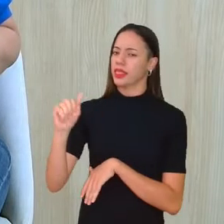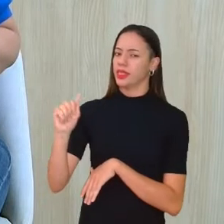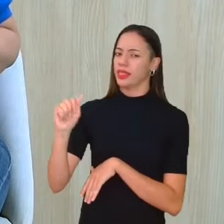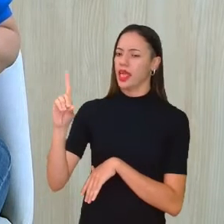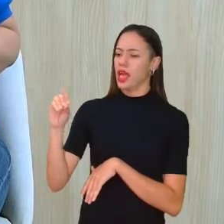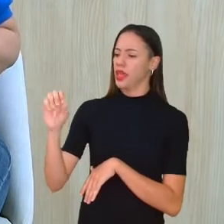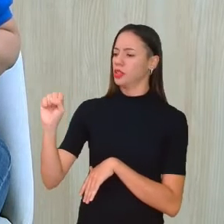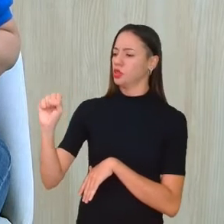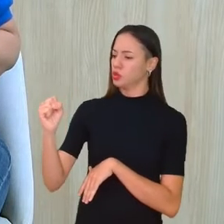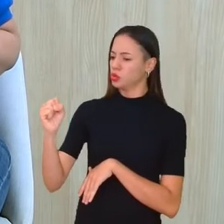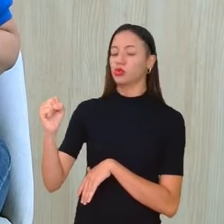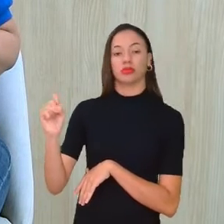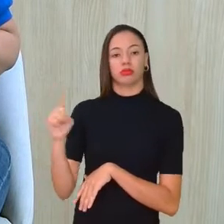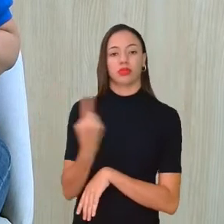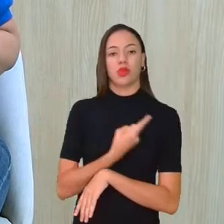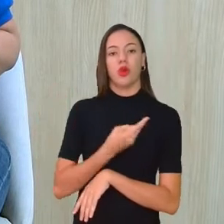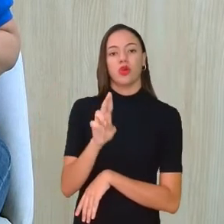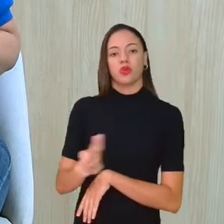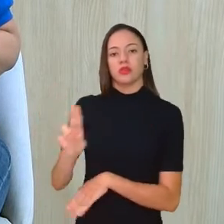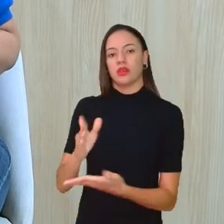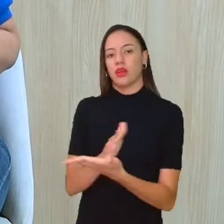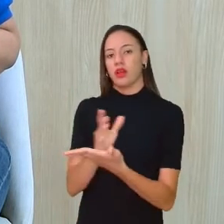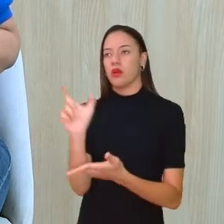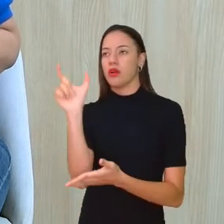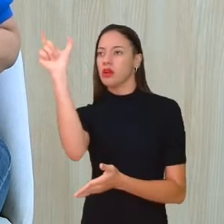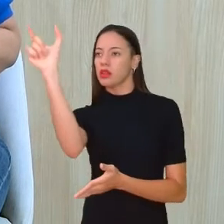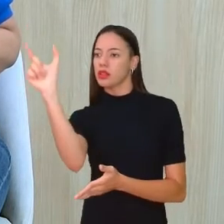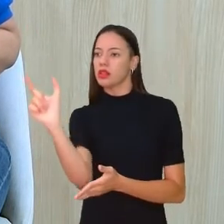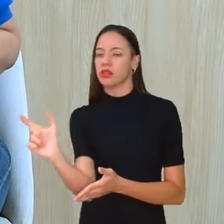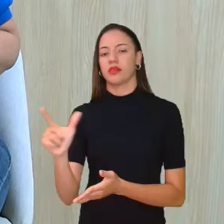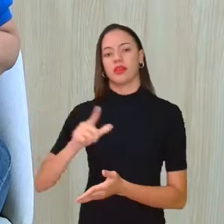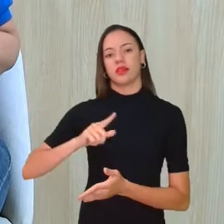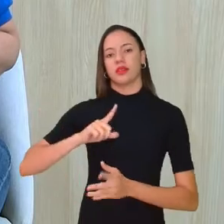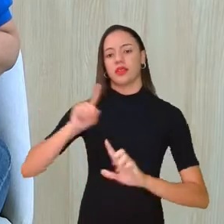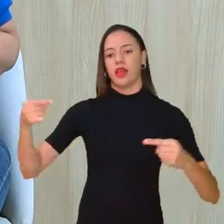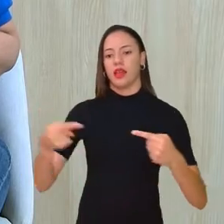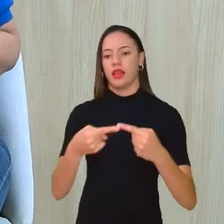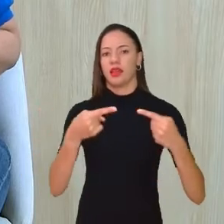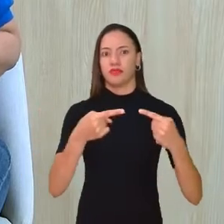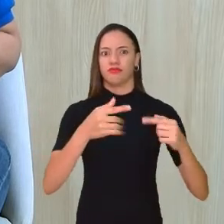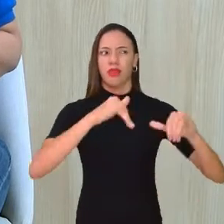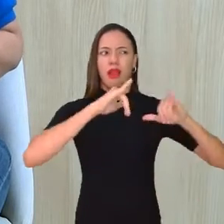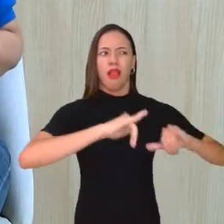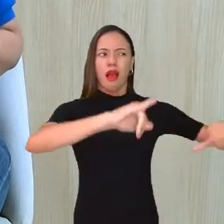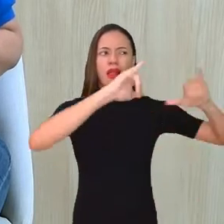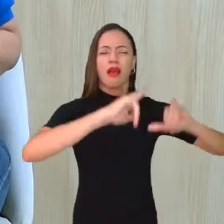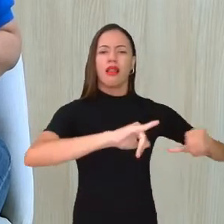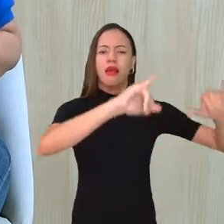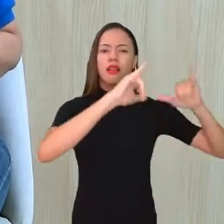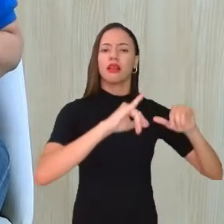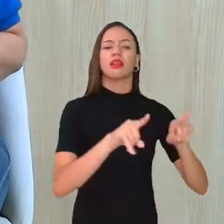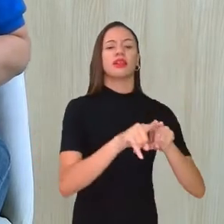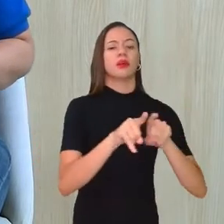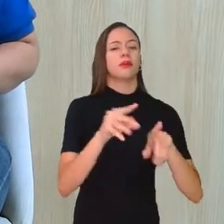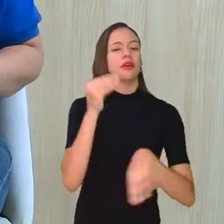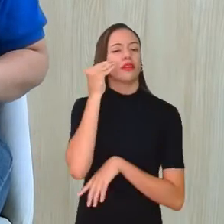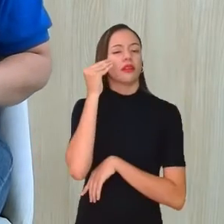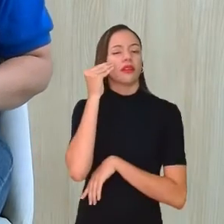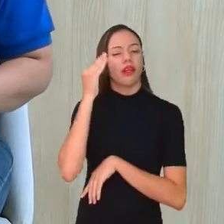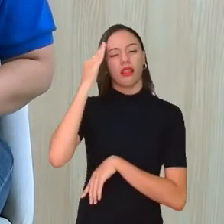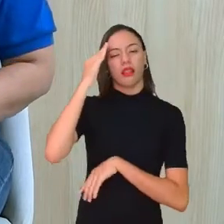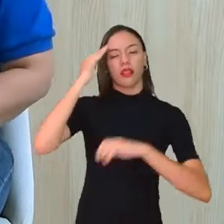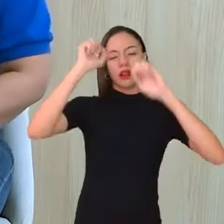termos bem ligados aí à questão de muitas informações e depois tentar entender assim um